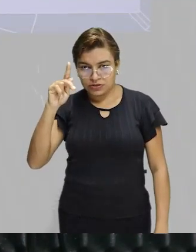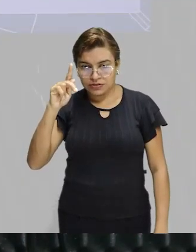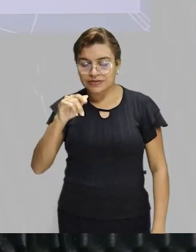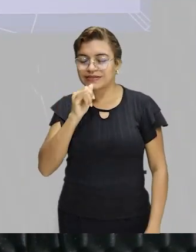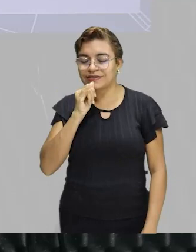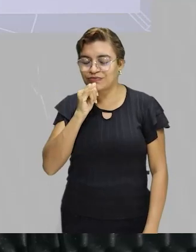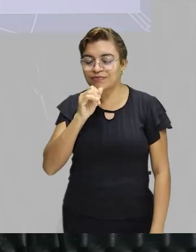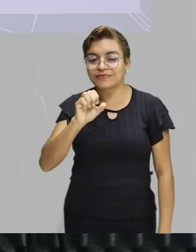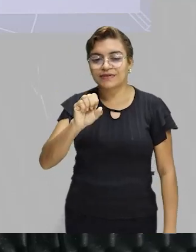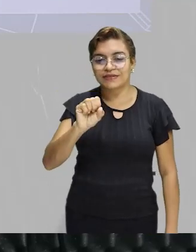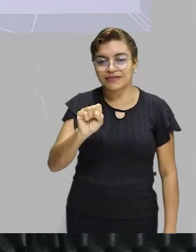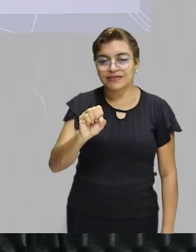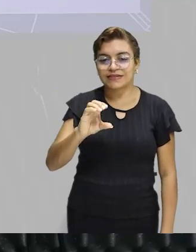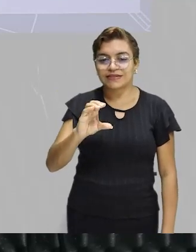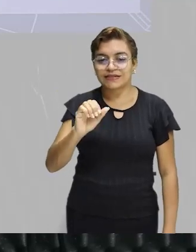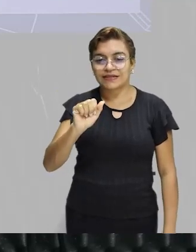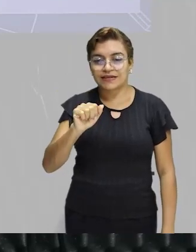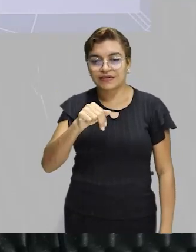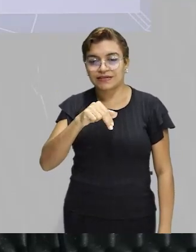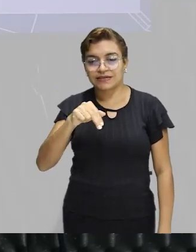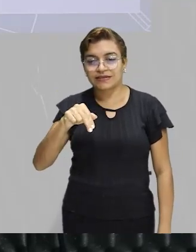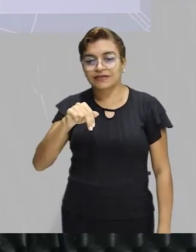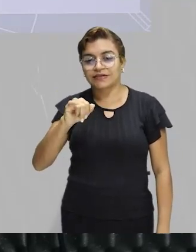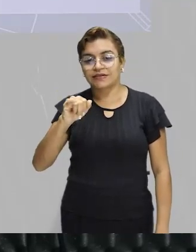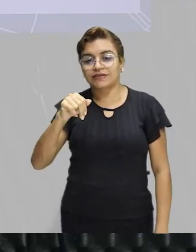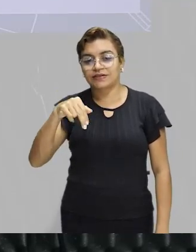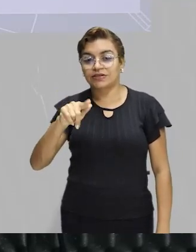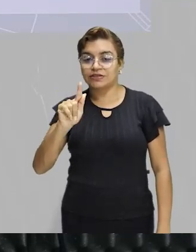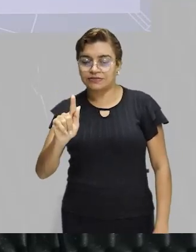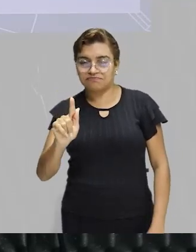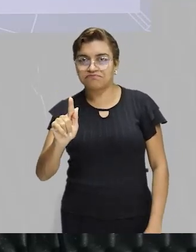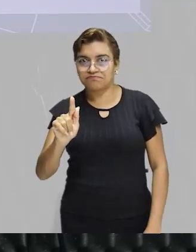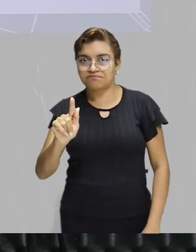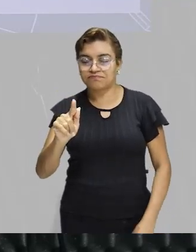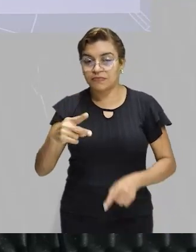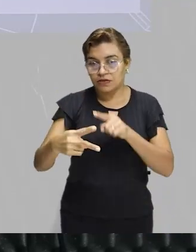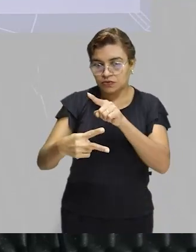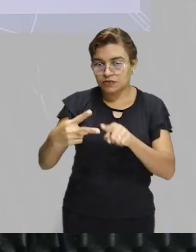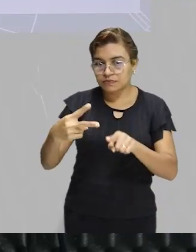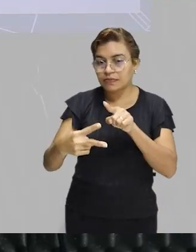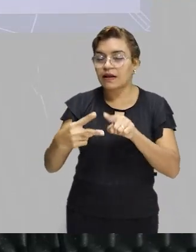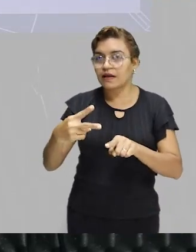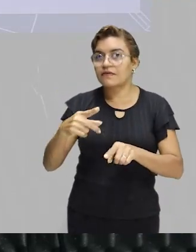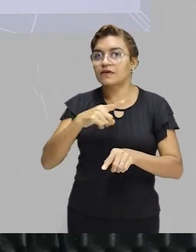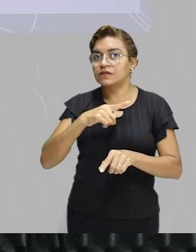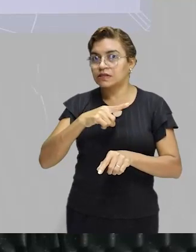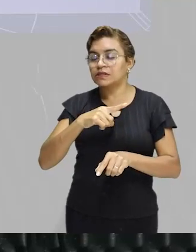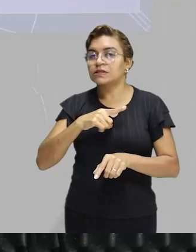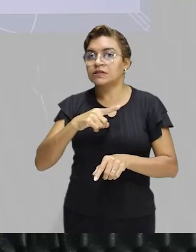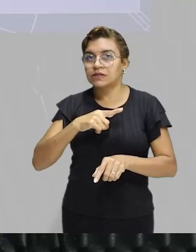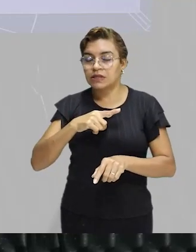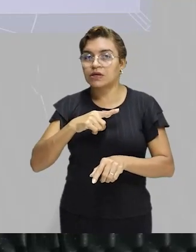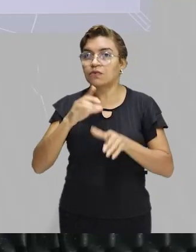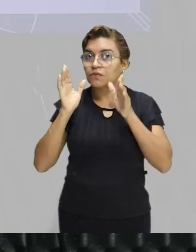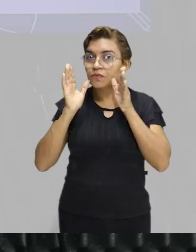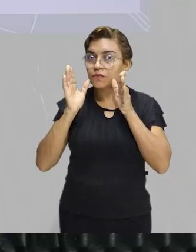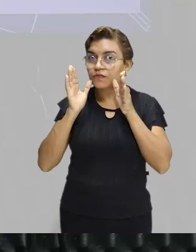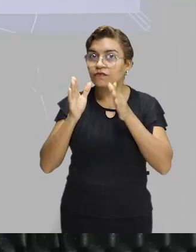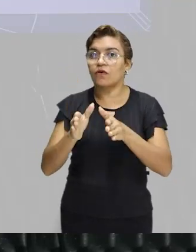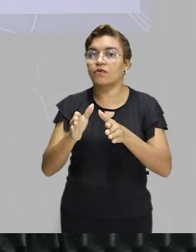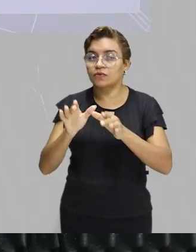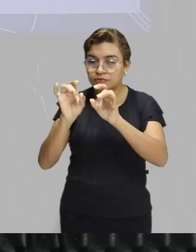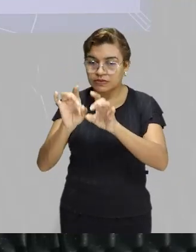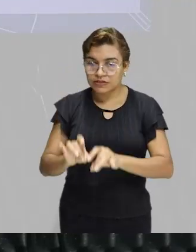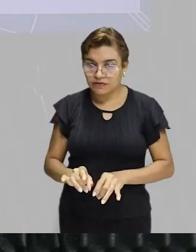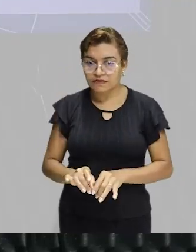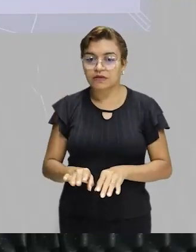inglês instrumental, que é esse inglês com um fim, um propósito específico. Depois, as palavras cognatas,